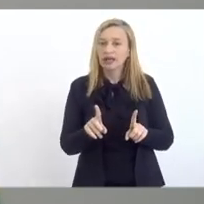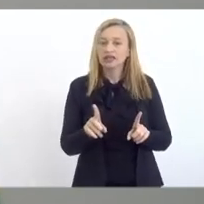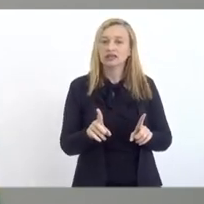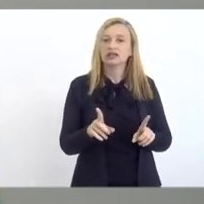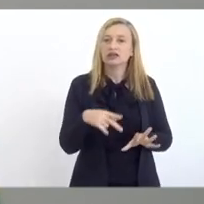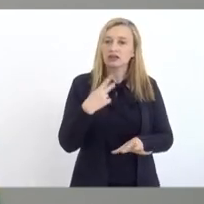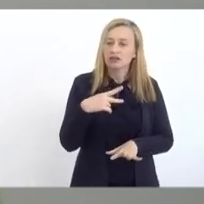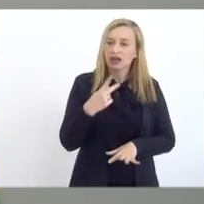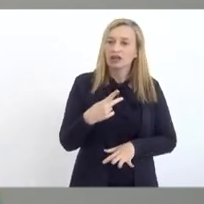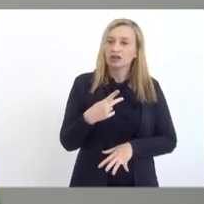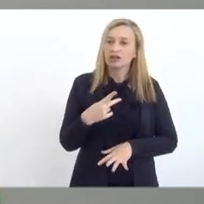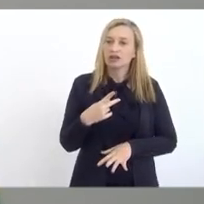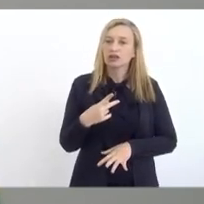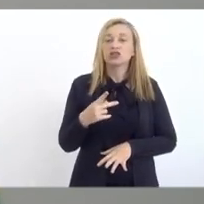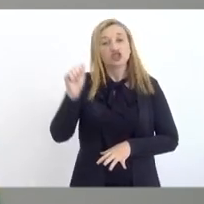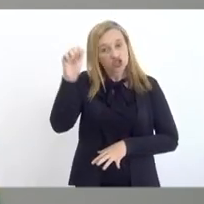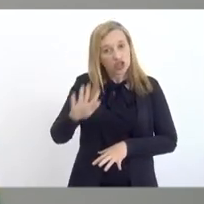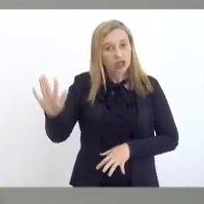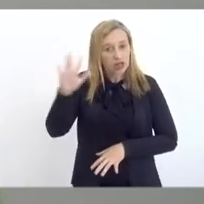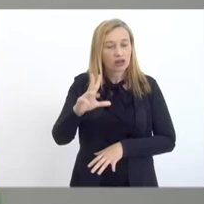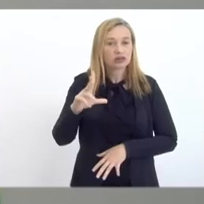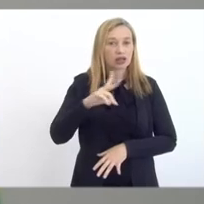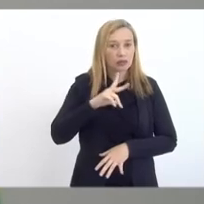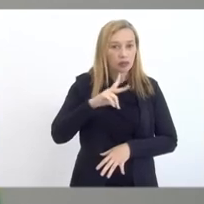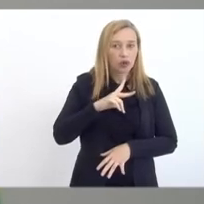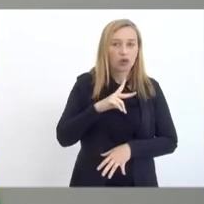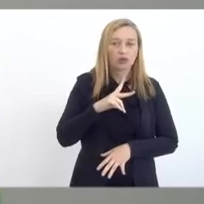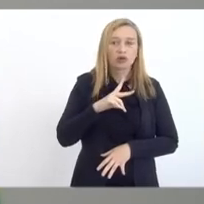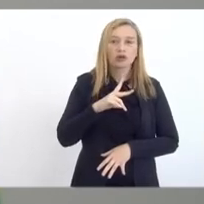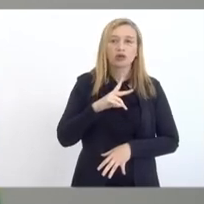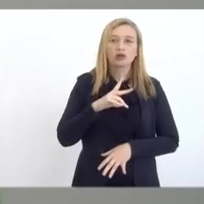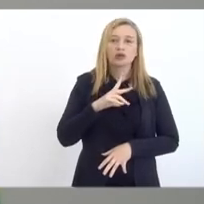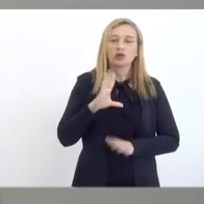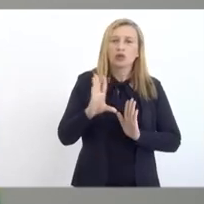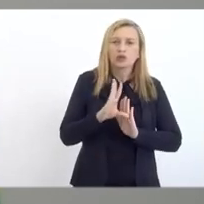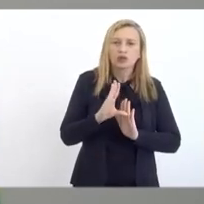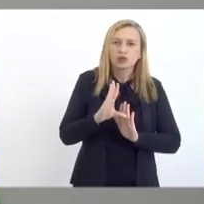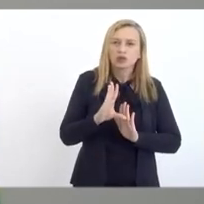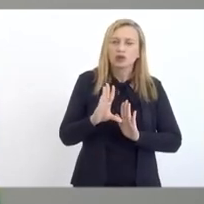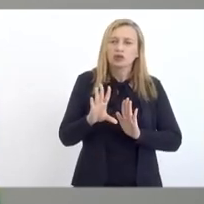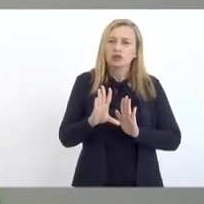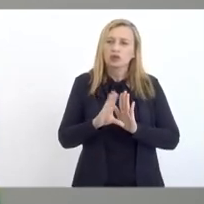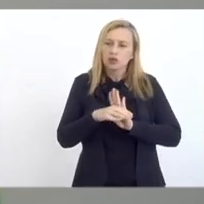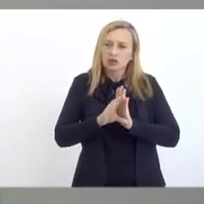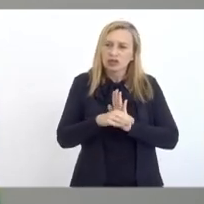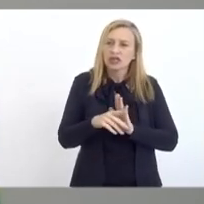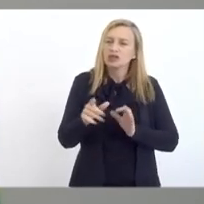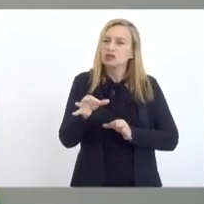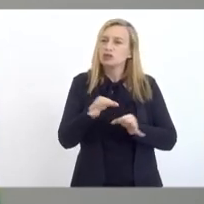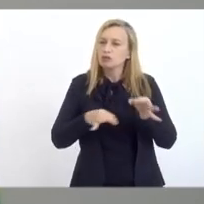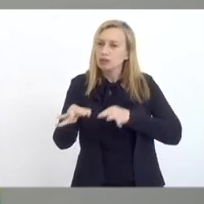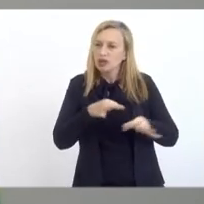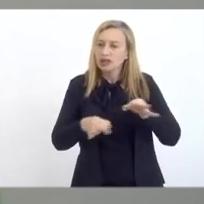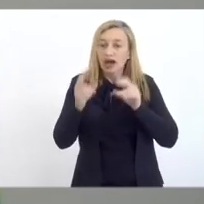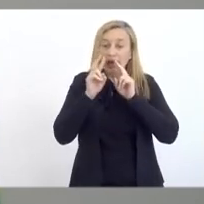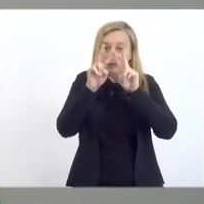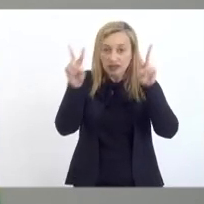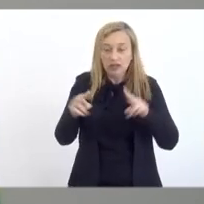né, falando que, de uma maneira geral, na própria concepção do plano, né, a visão que nós queremos colocar, então faço